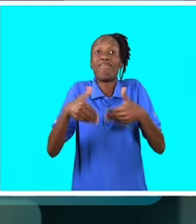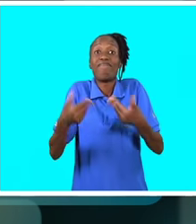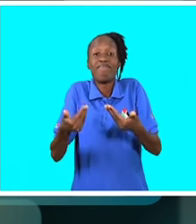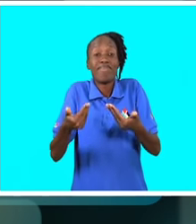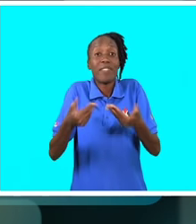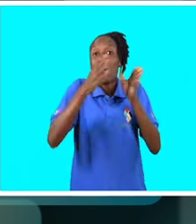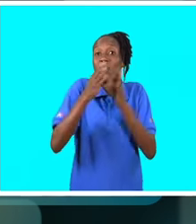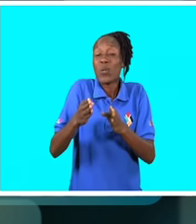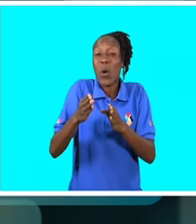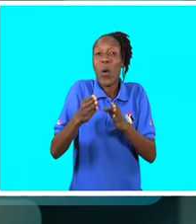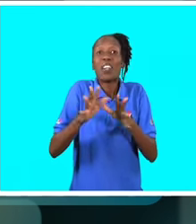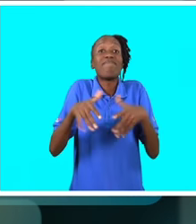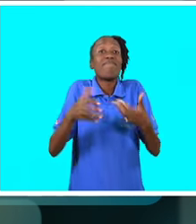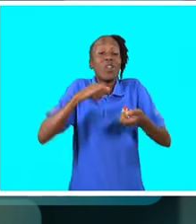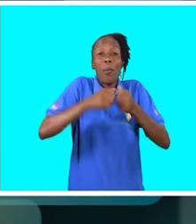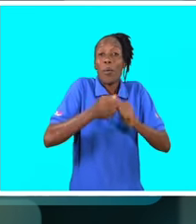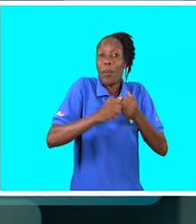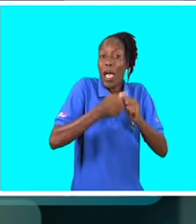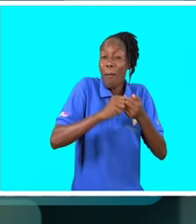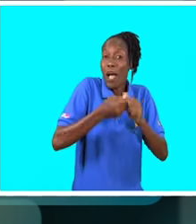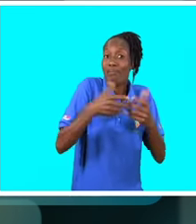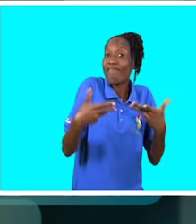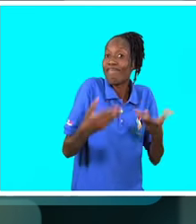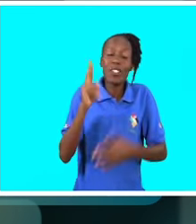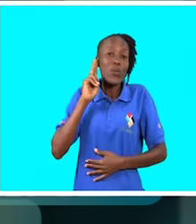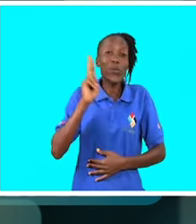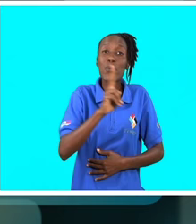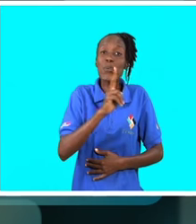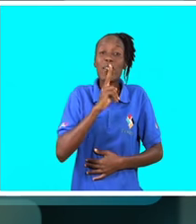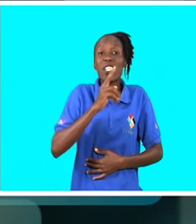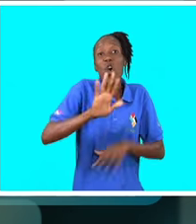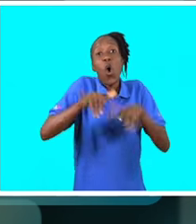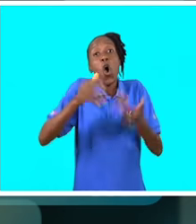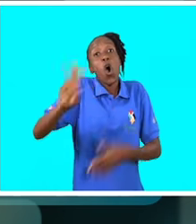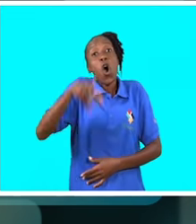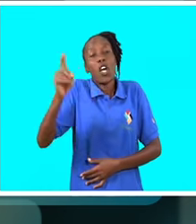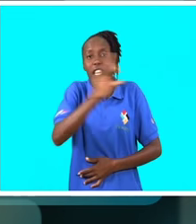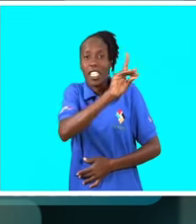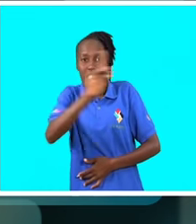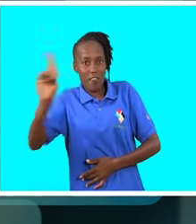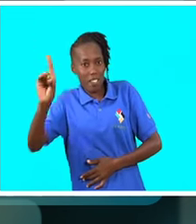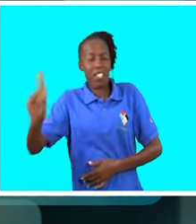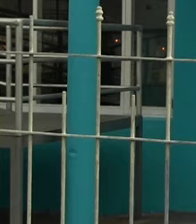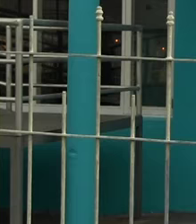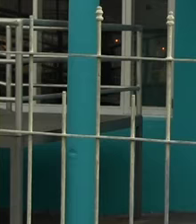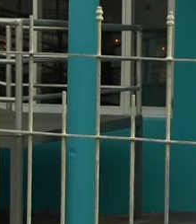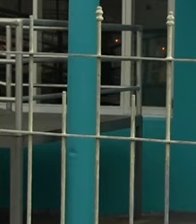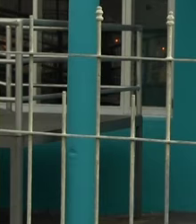as pessoas com problemas de surdez ou outras deficiências.